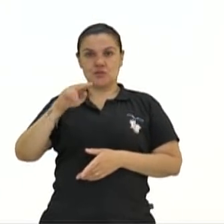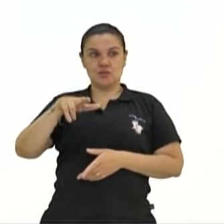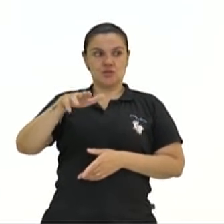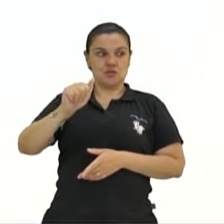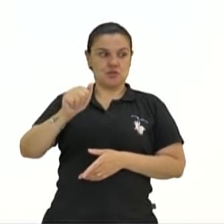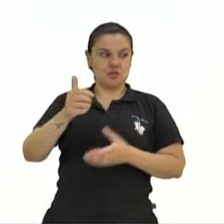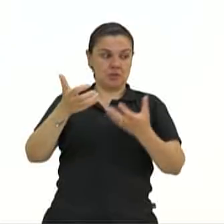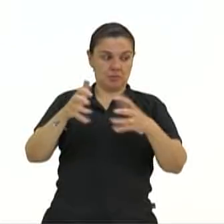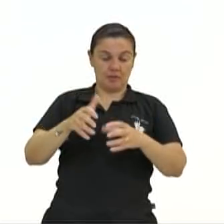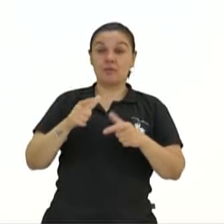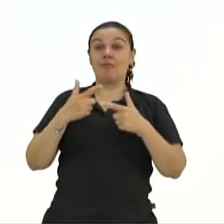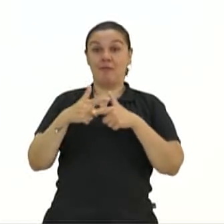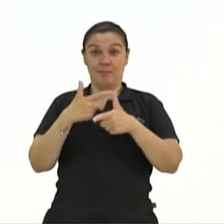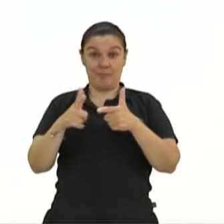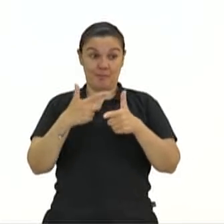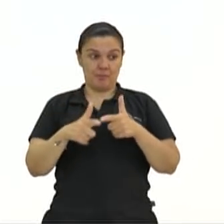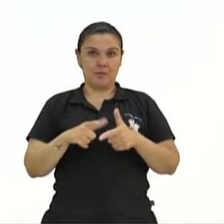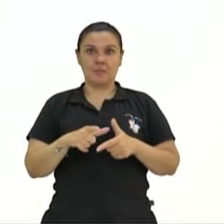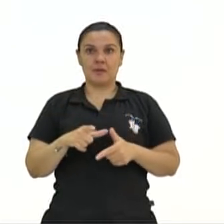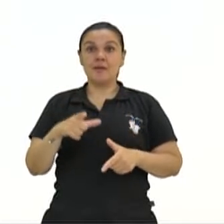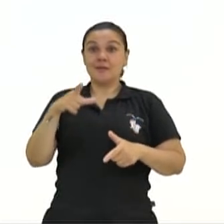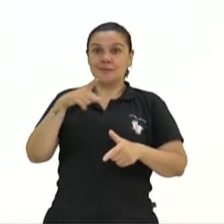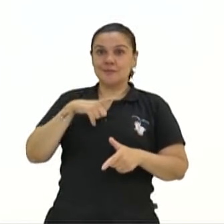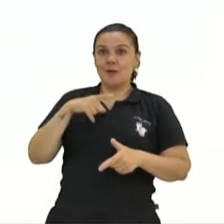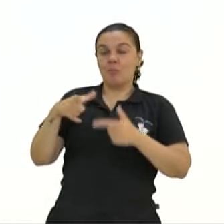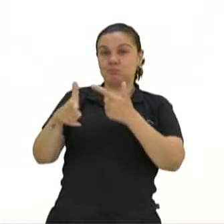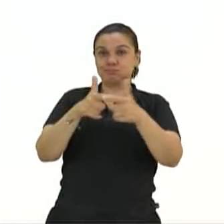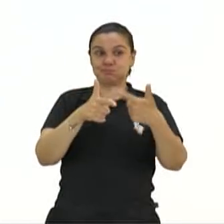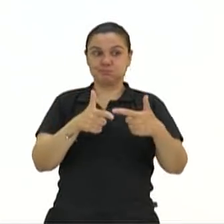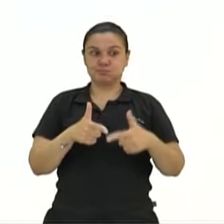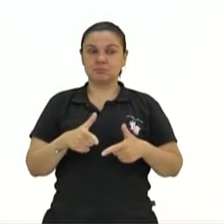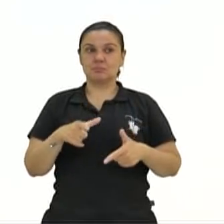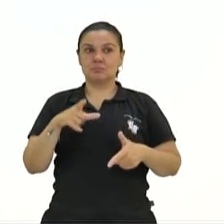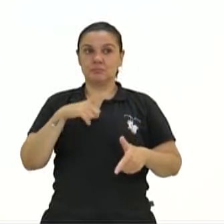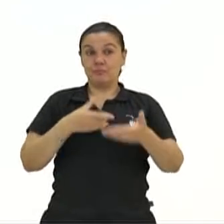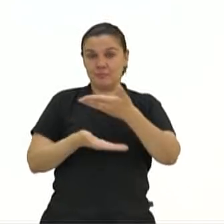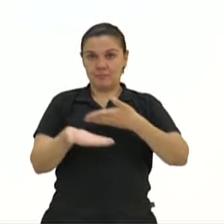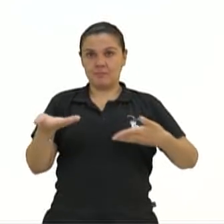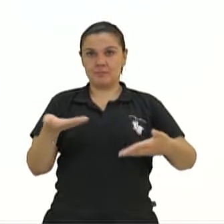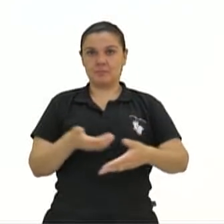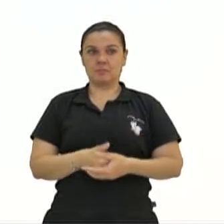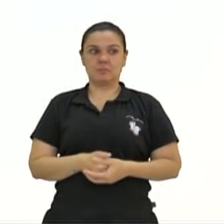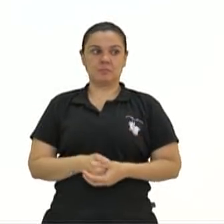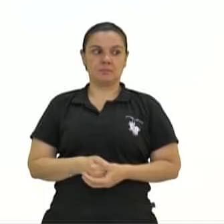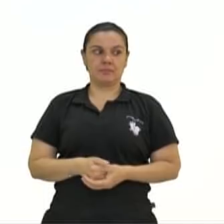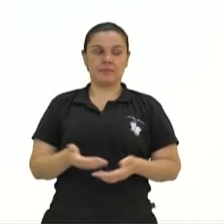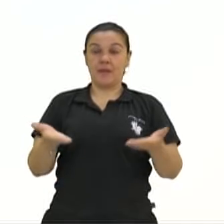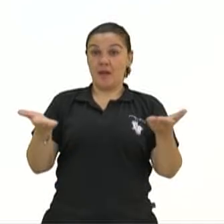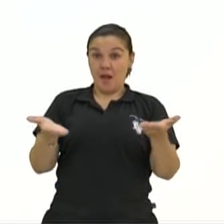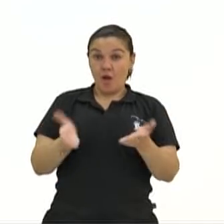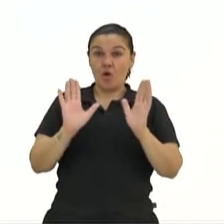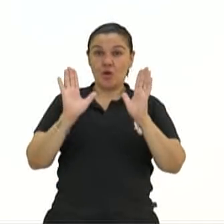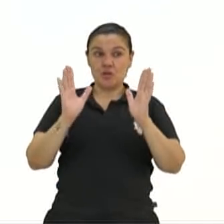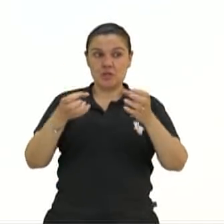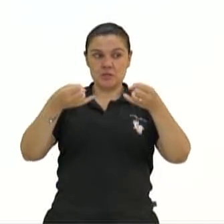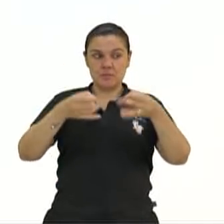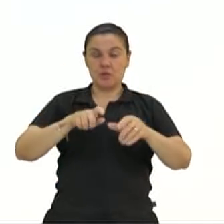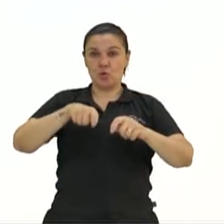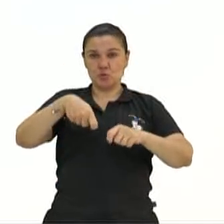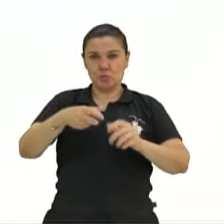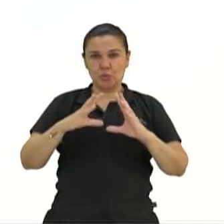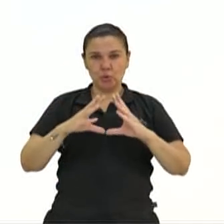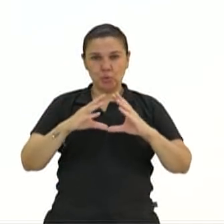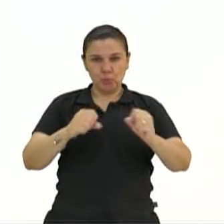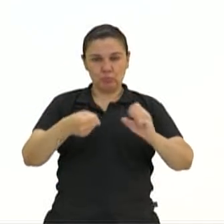gera um conflito. Então nós temos ali uma série de questões envolvendo o território. E agora que a gente já falou de território, já conhecemos todas